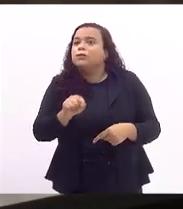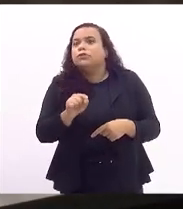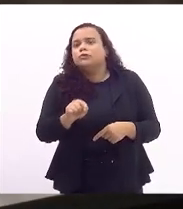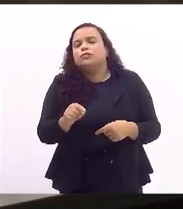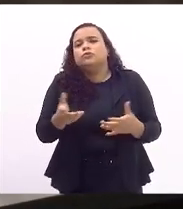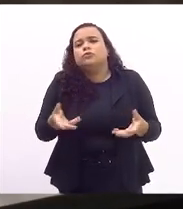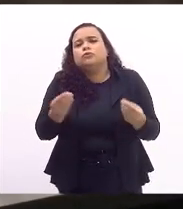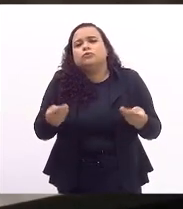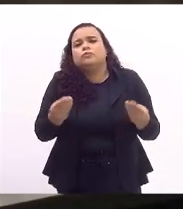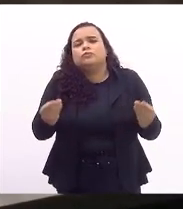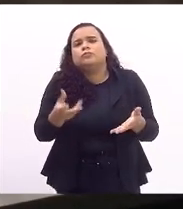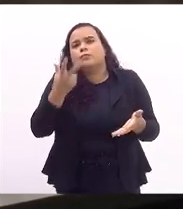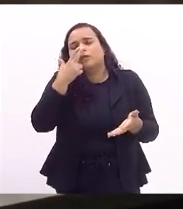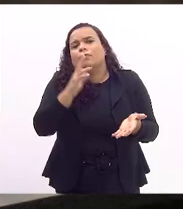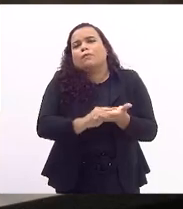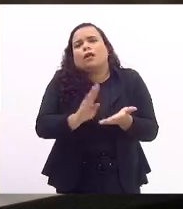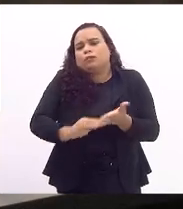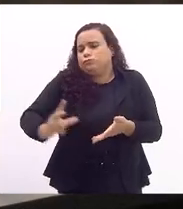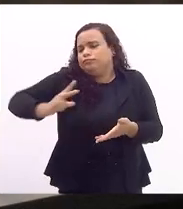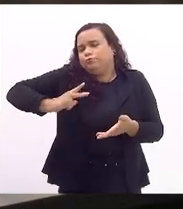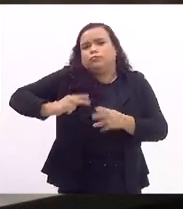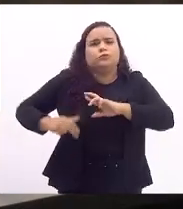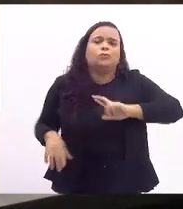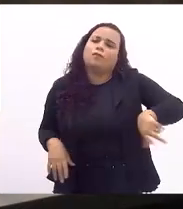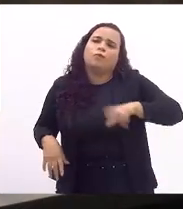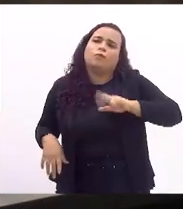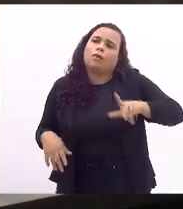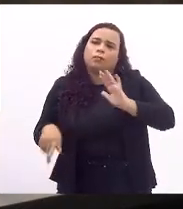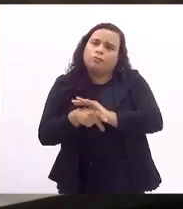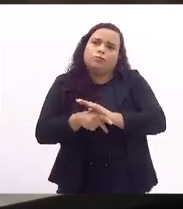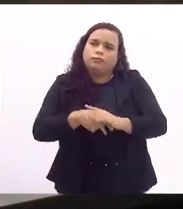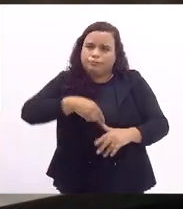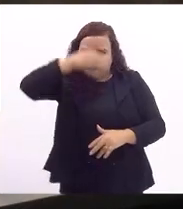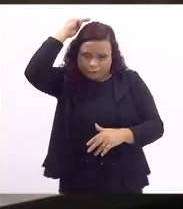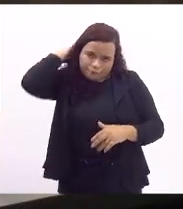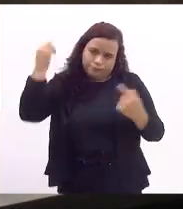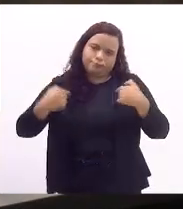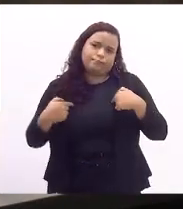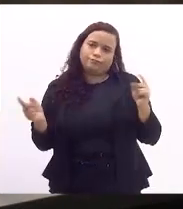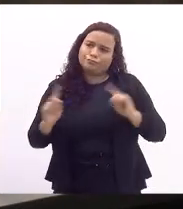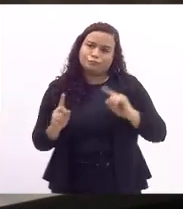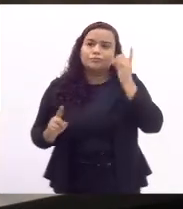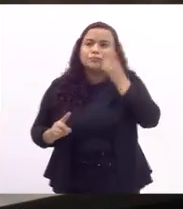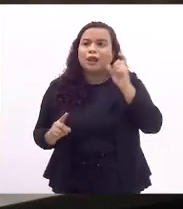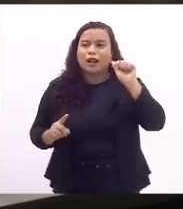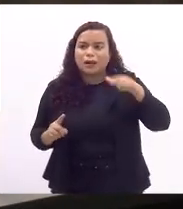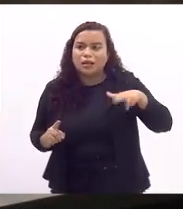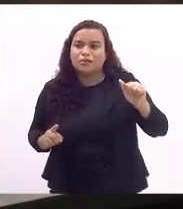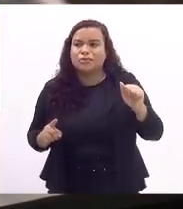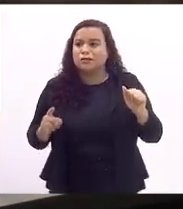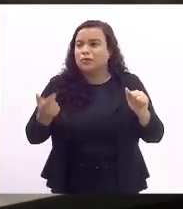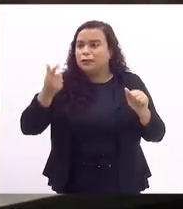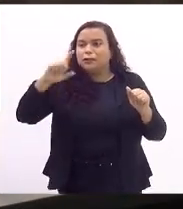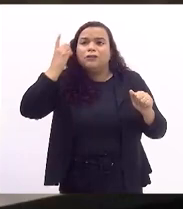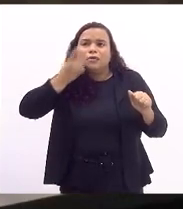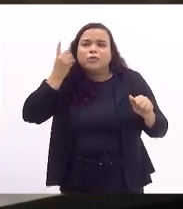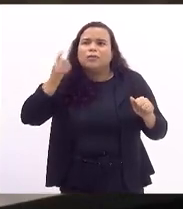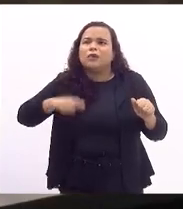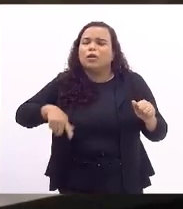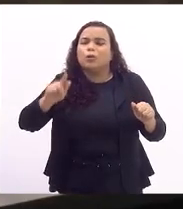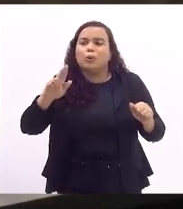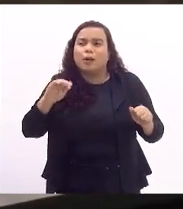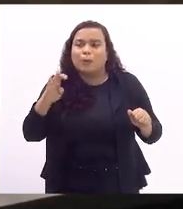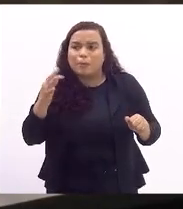é uma pauta individual do deputado Márcio Pacheco Deputado Alana Deputado que Deputado